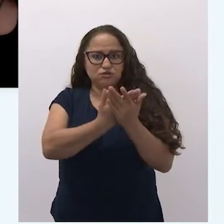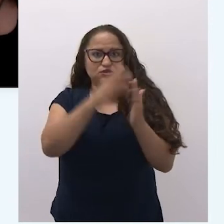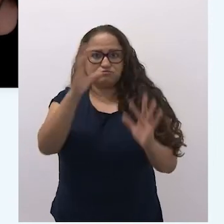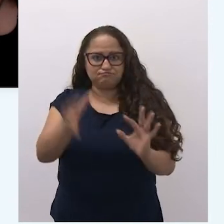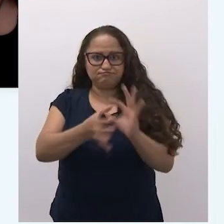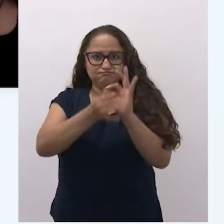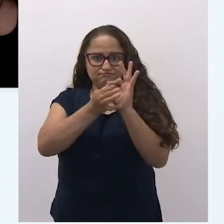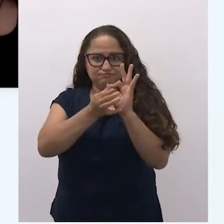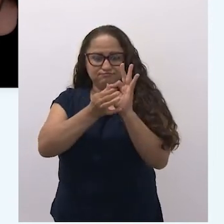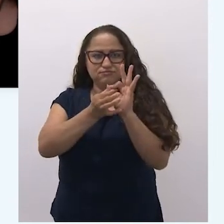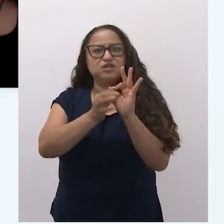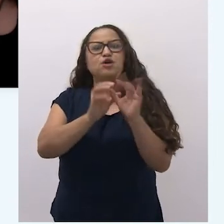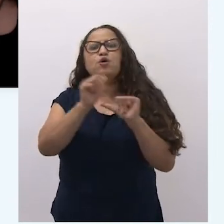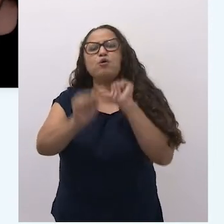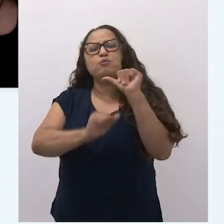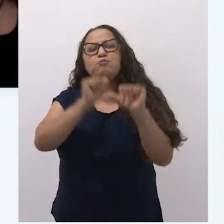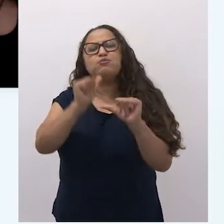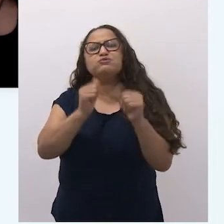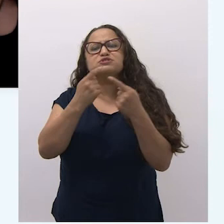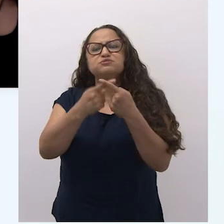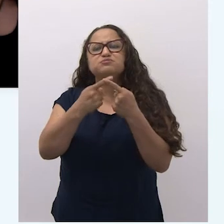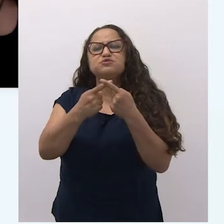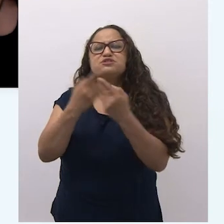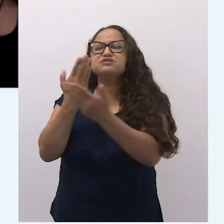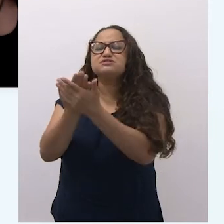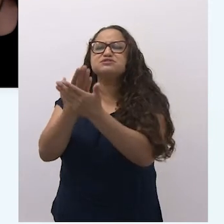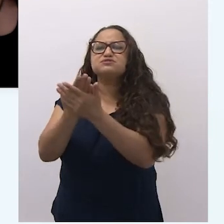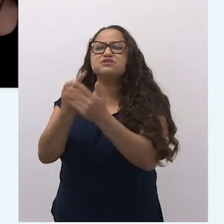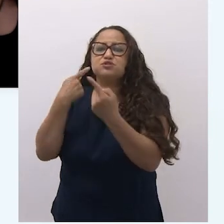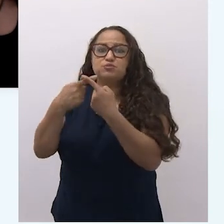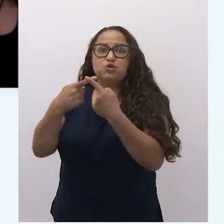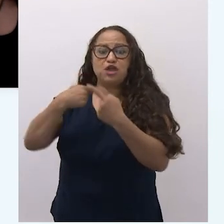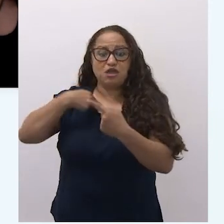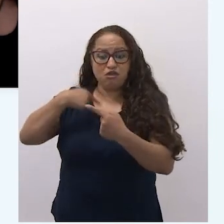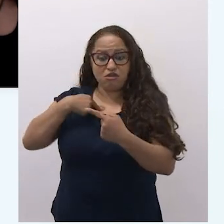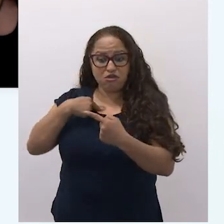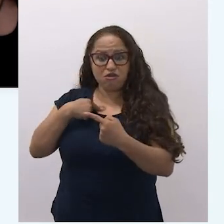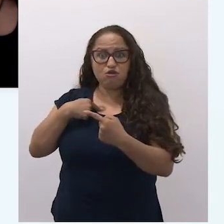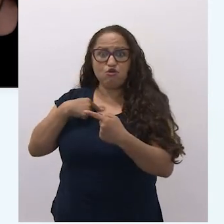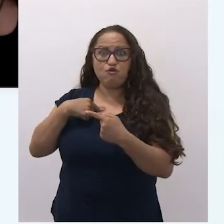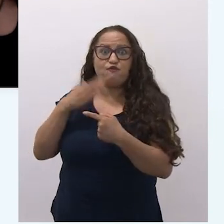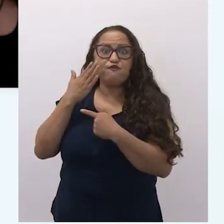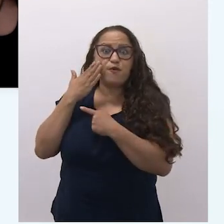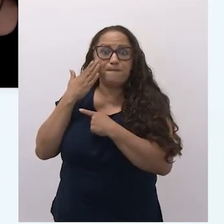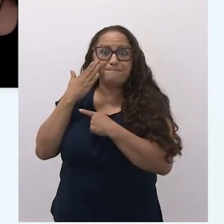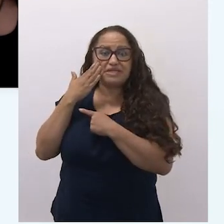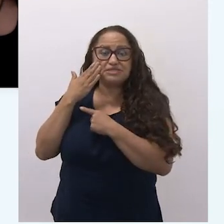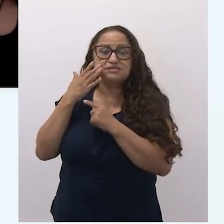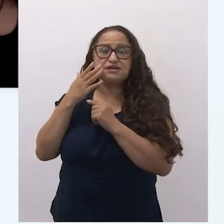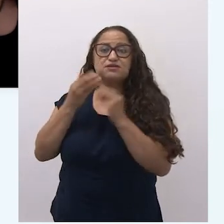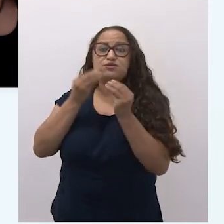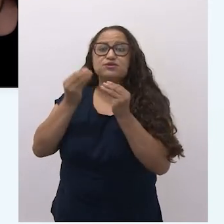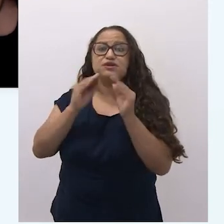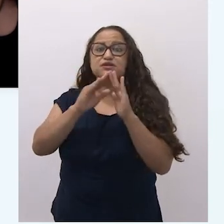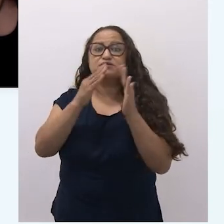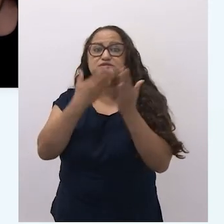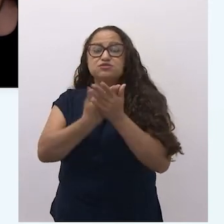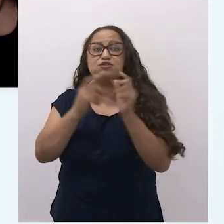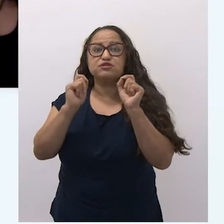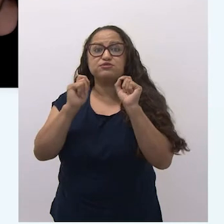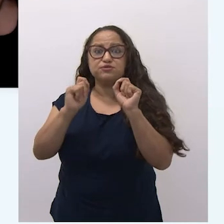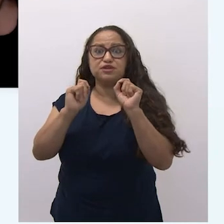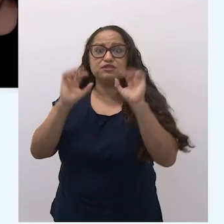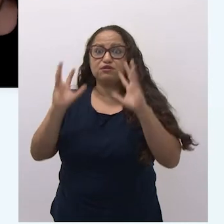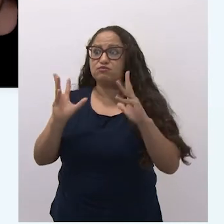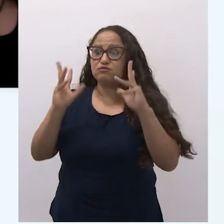engajamento, muda. Por que você está estudando? Porque eu vou construir, vai ser desenvolvido na escola um show de talentos,